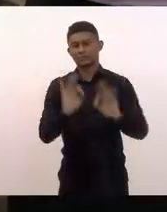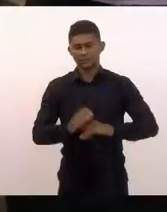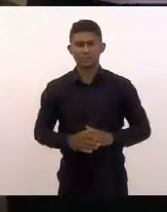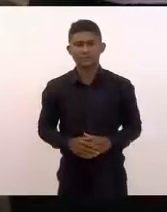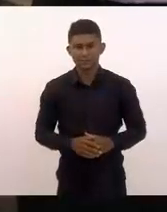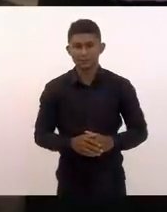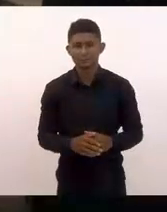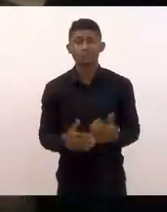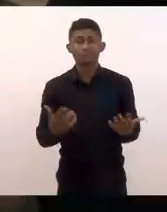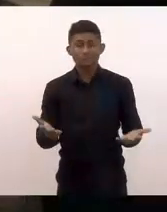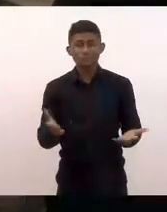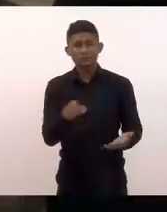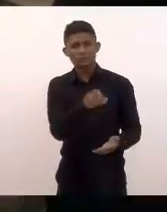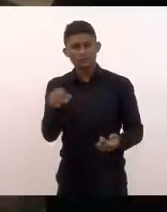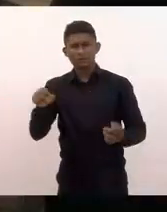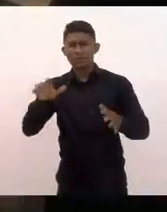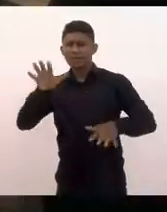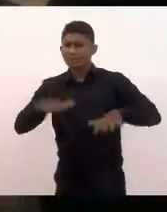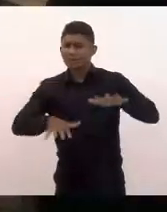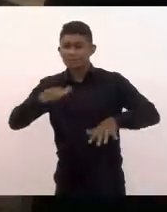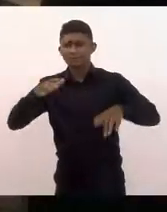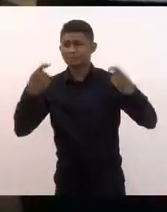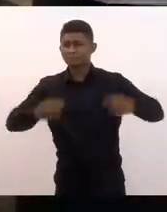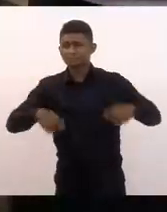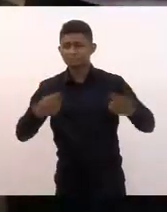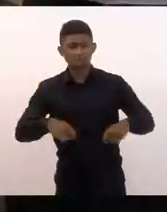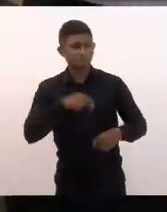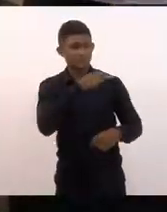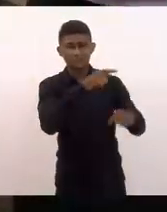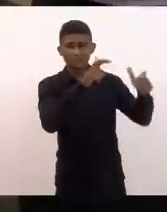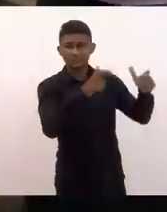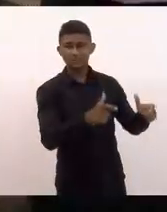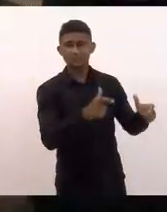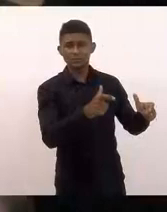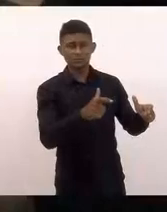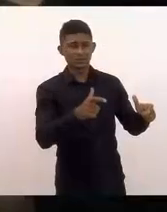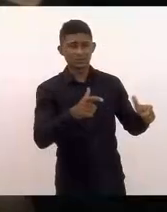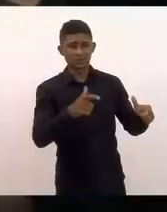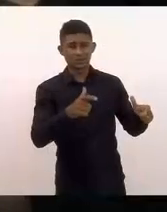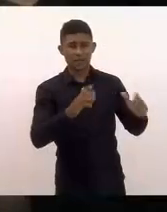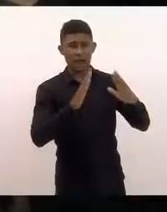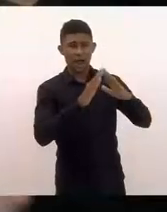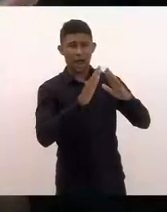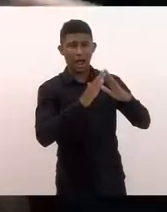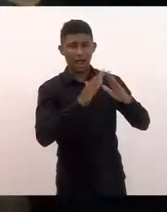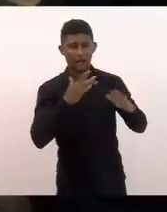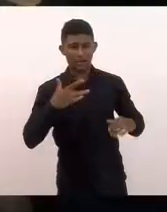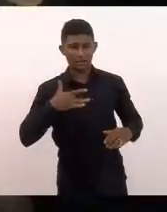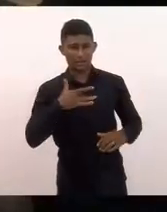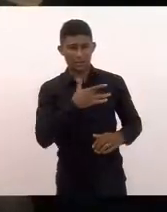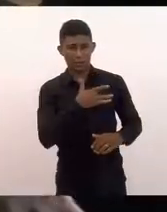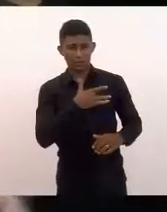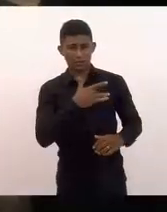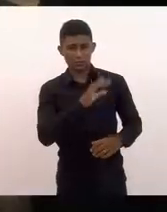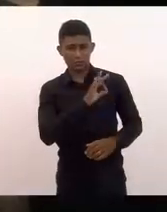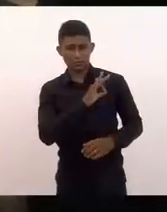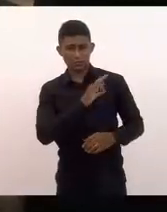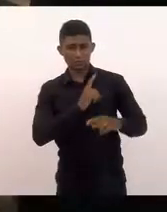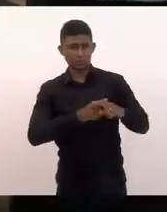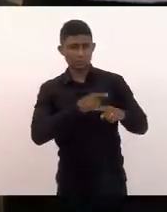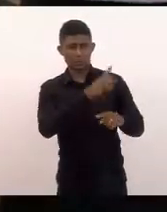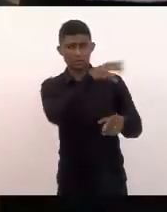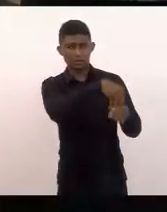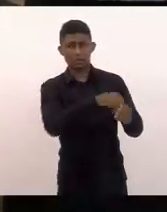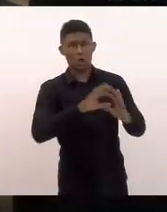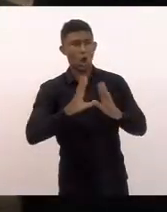quando precisam de um simples atendimento na unidade de saúde da Polícia Militar, porque não tem, porque roubam tudo. Roubam tudo, presidente. Para